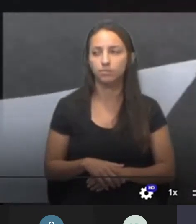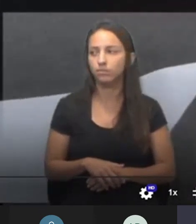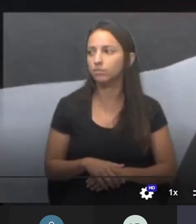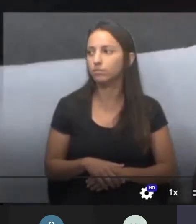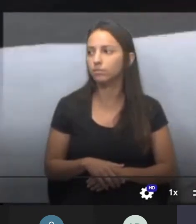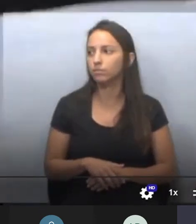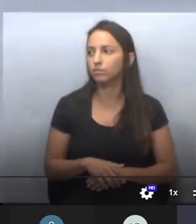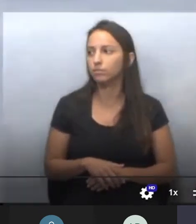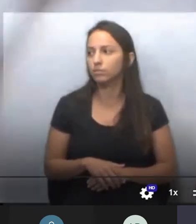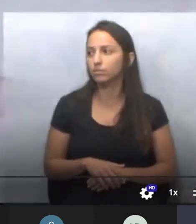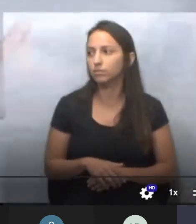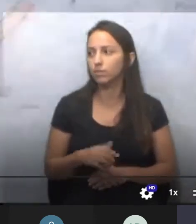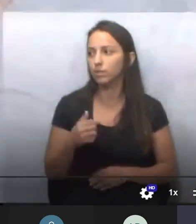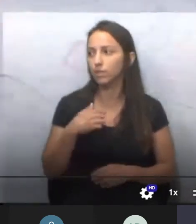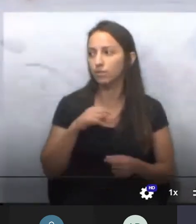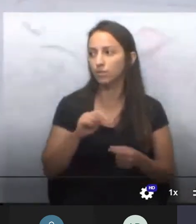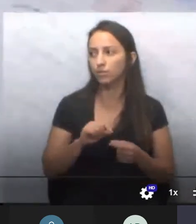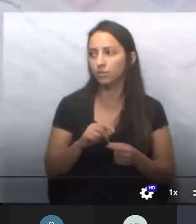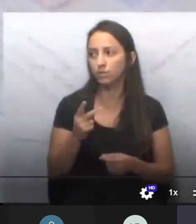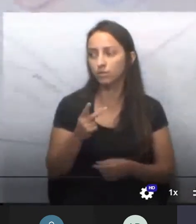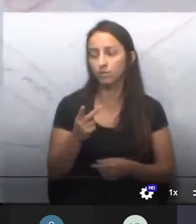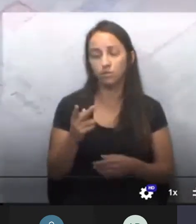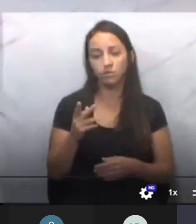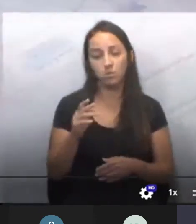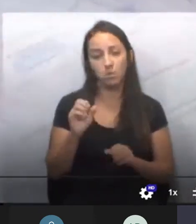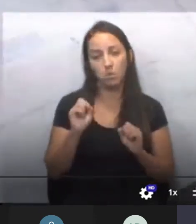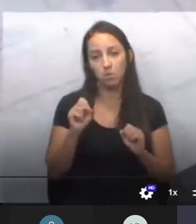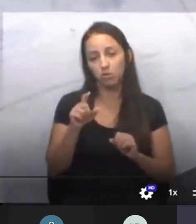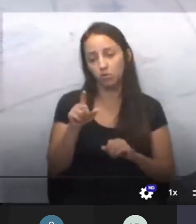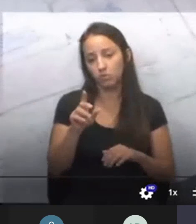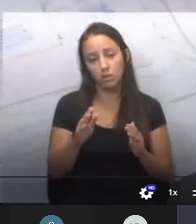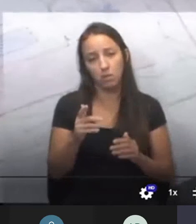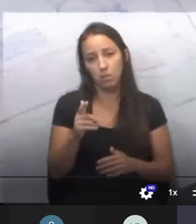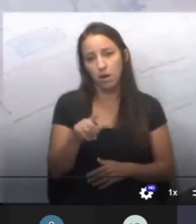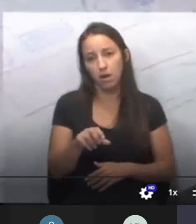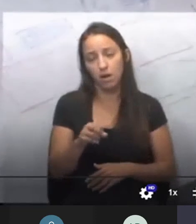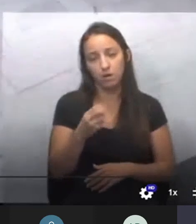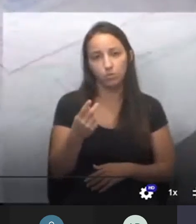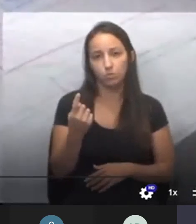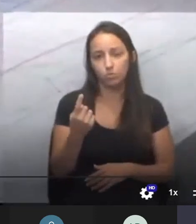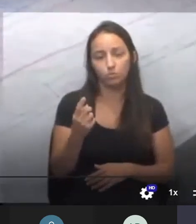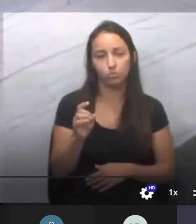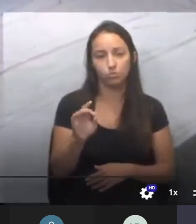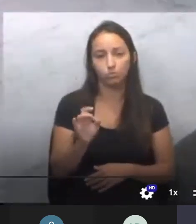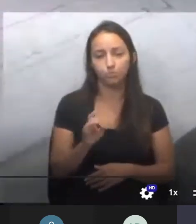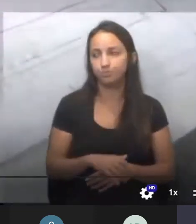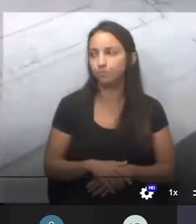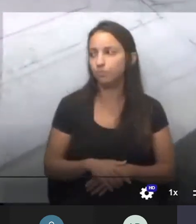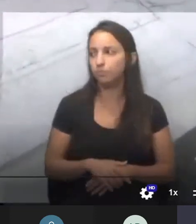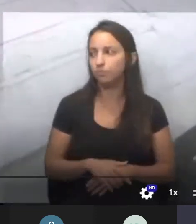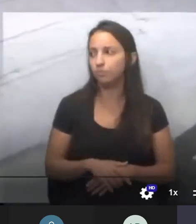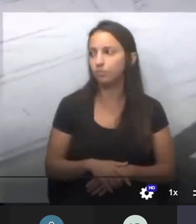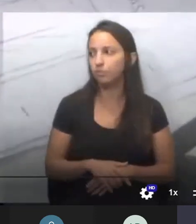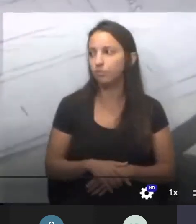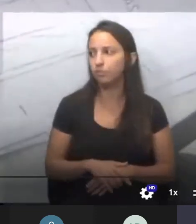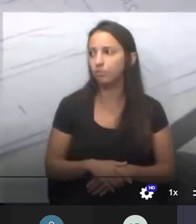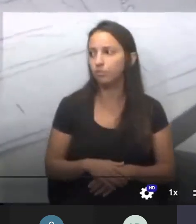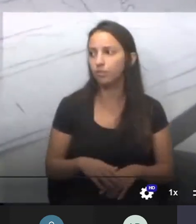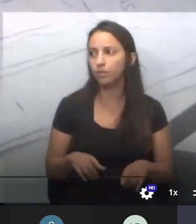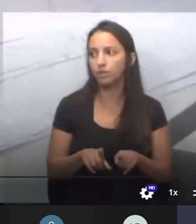Que eu fiz 2, você talvez tenha feito mais, ou tenha feito um só, né? E além,